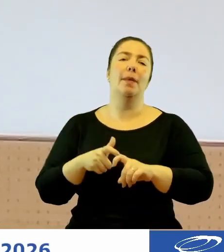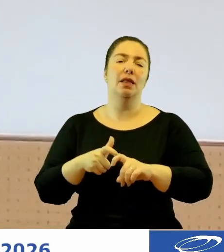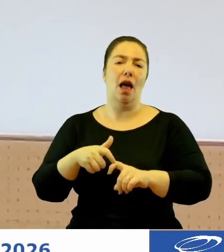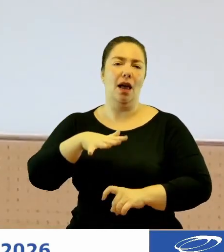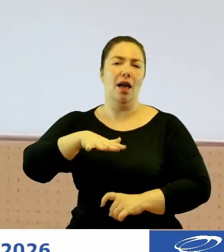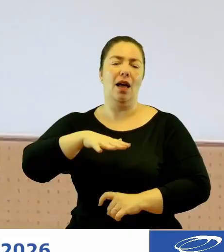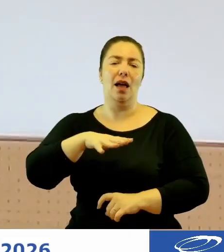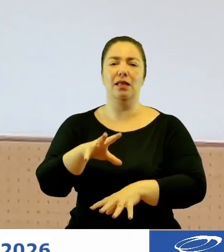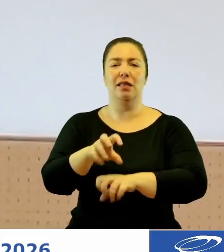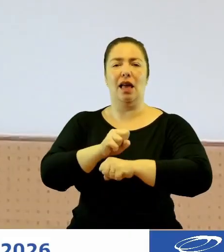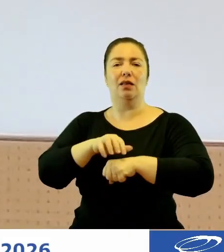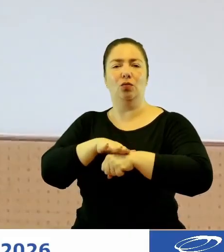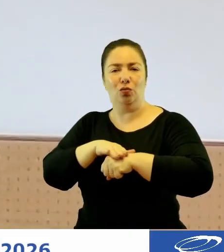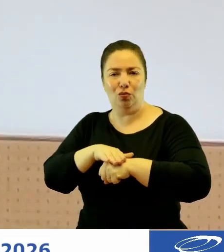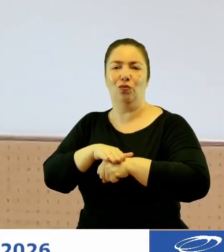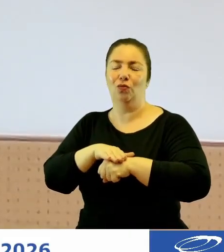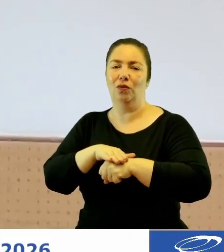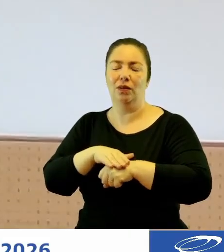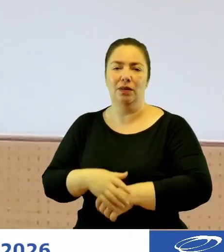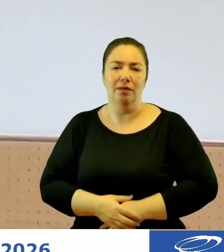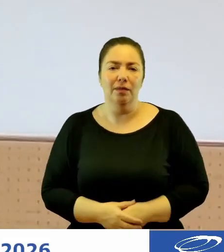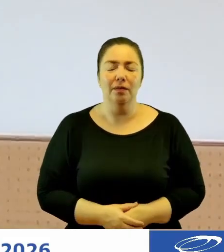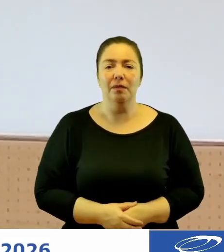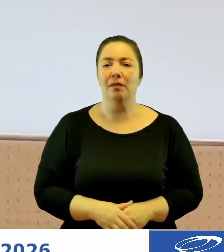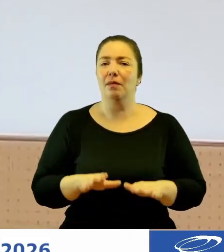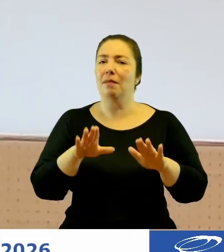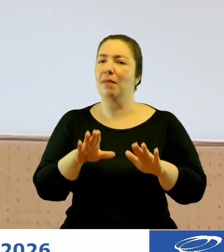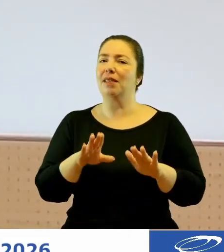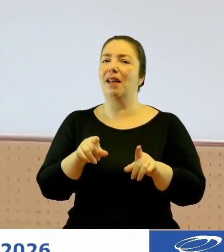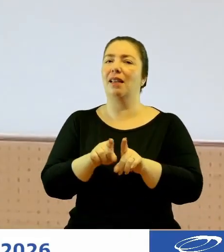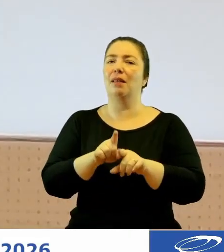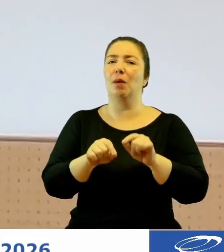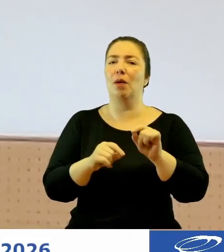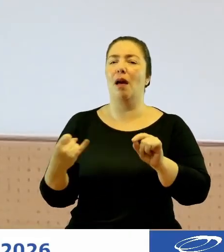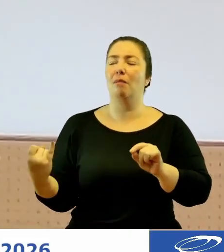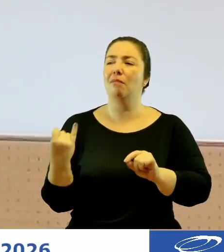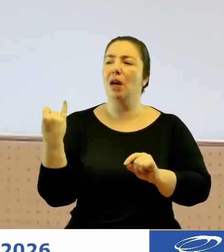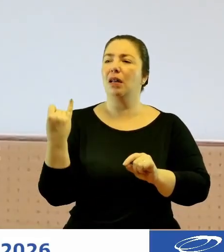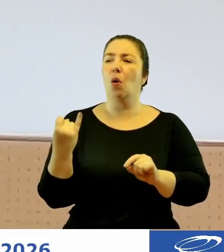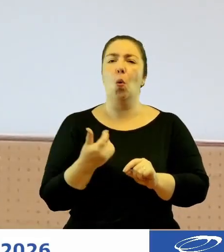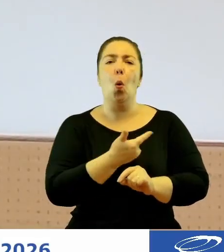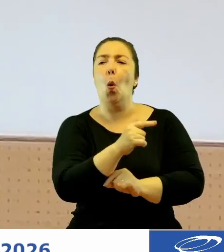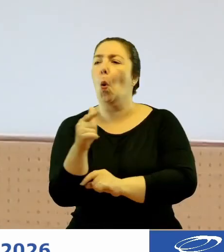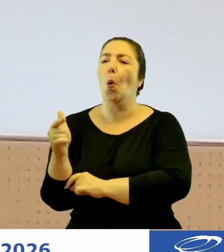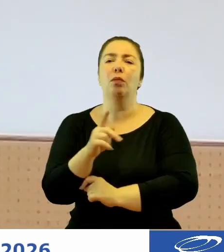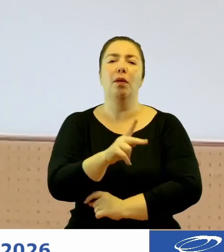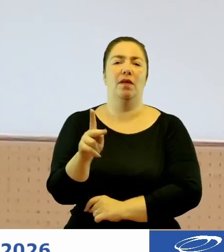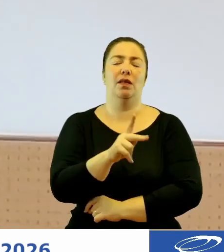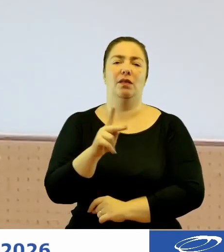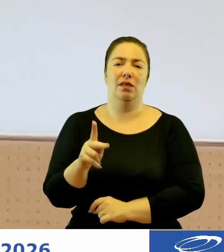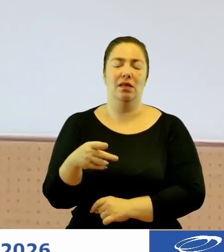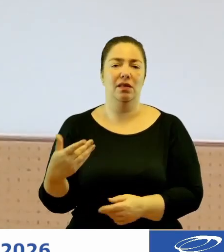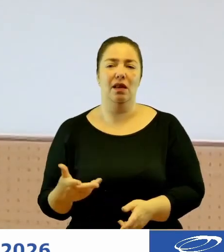infecção musculoesquelética, mas eu também gostaria de anotar a importância de todos os outros professores, como Denise